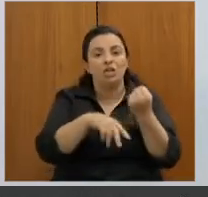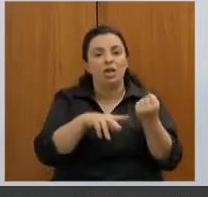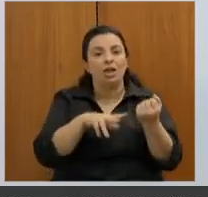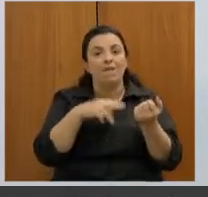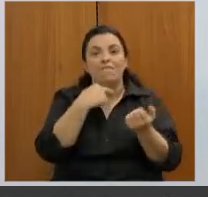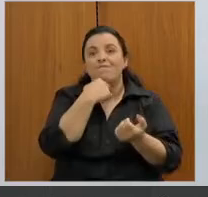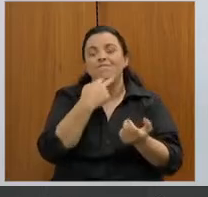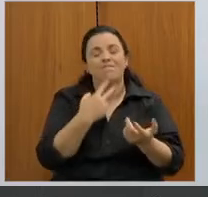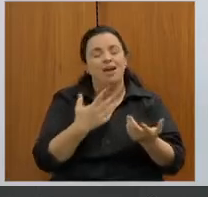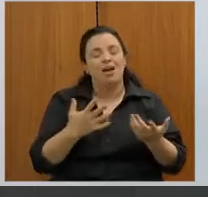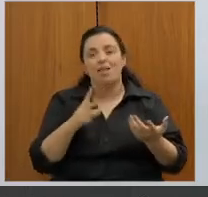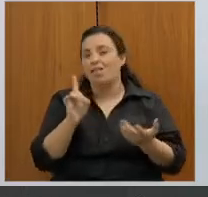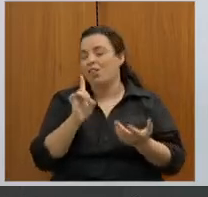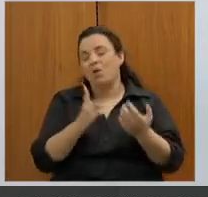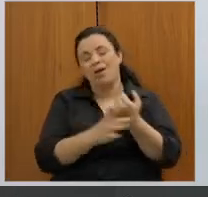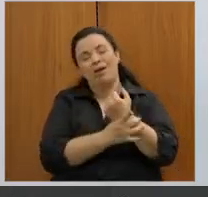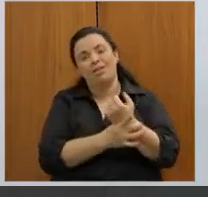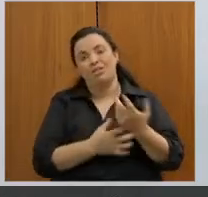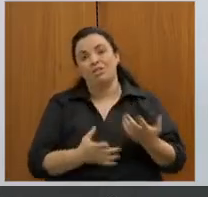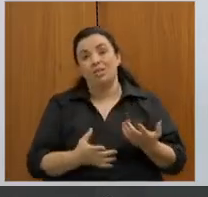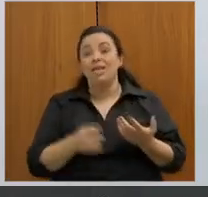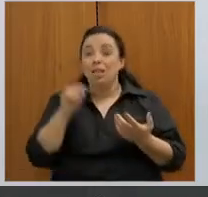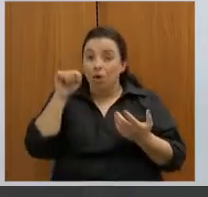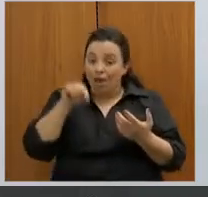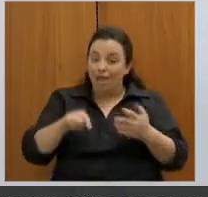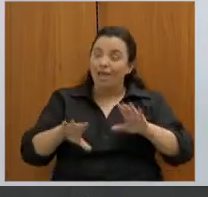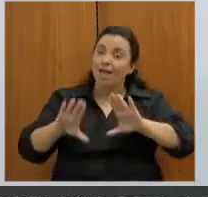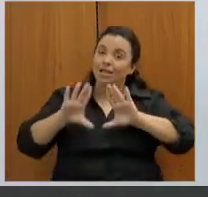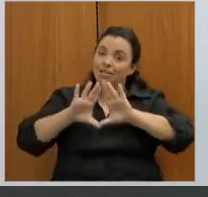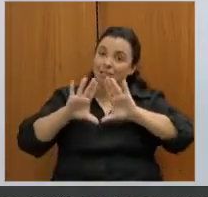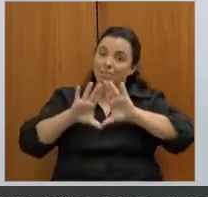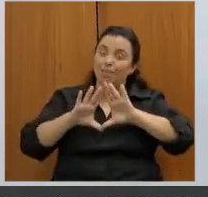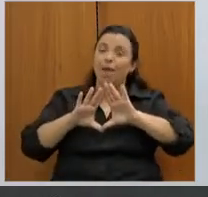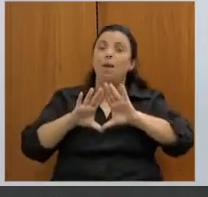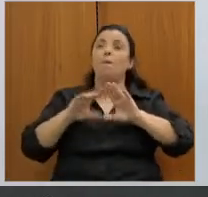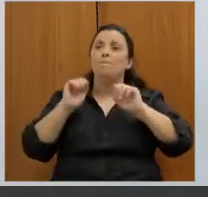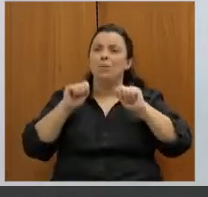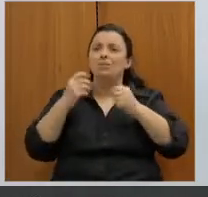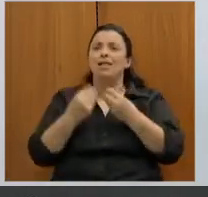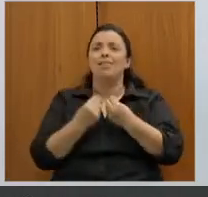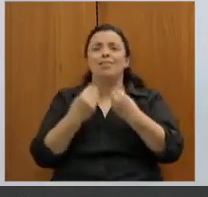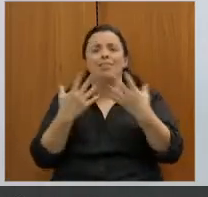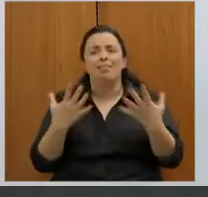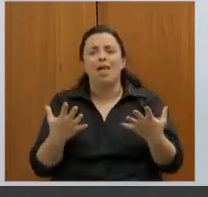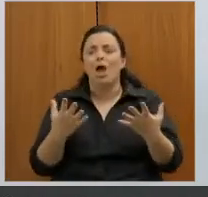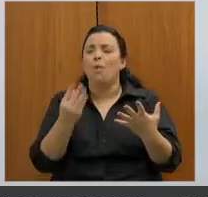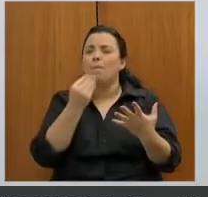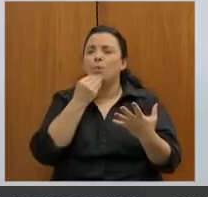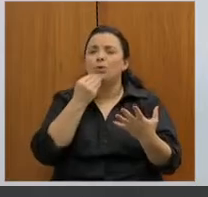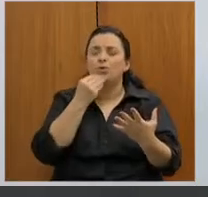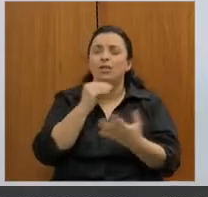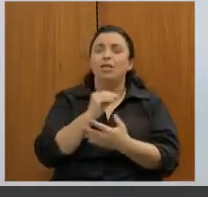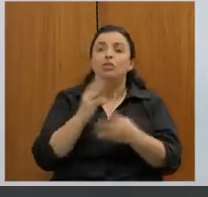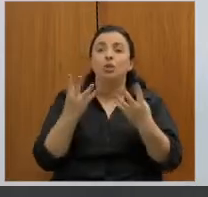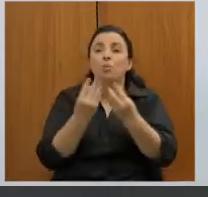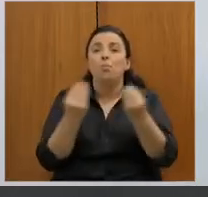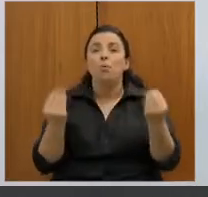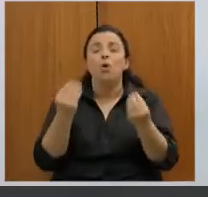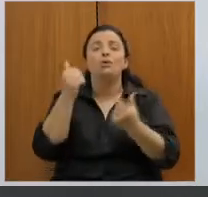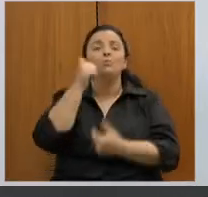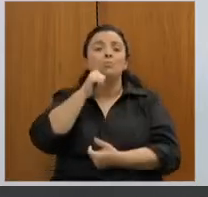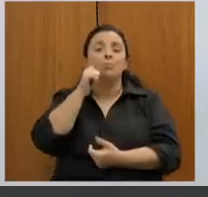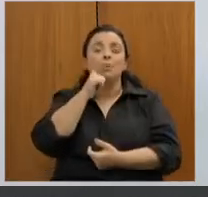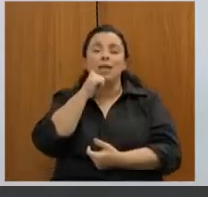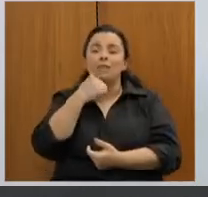que em casa Legislativa possa oportunizar e muitas mulheres sejam plenamente